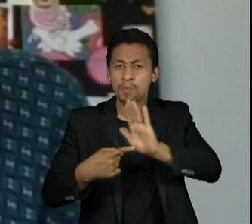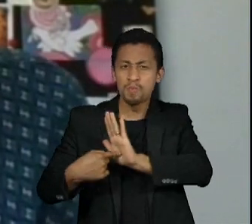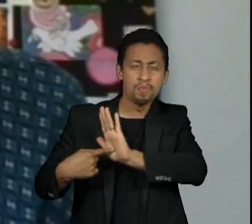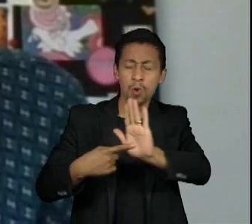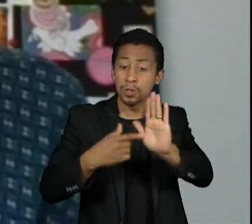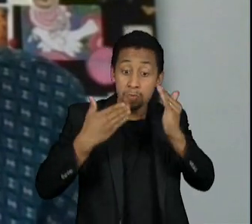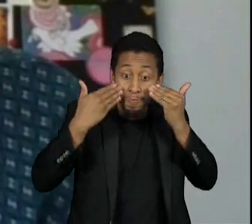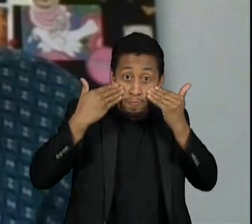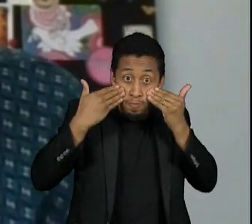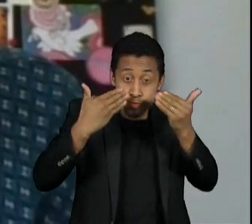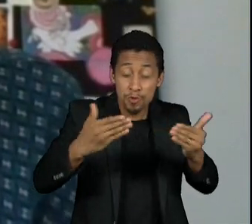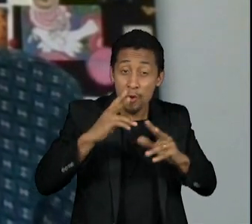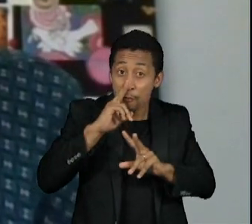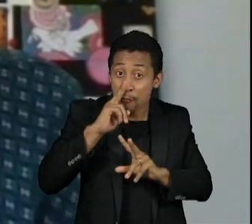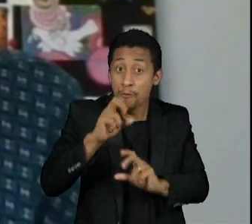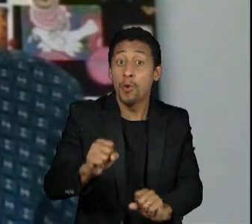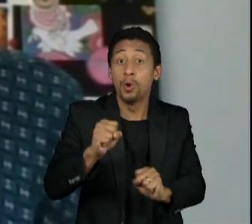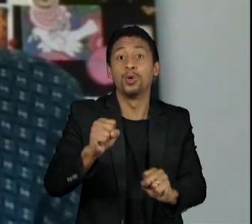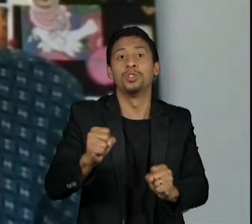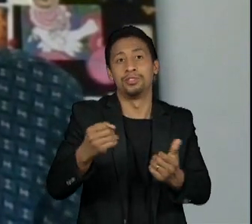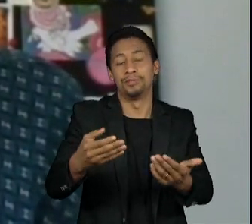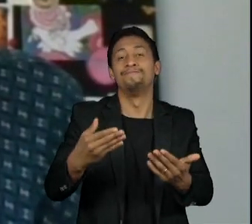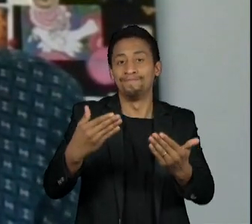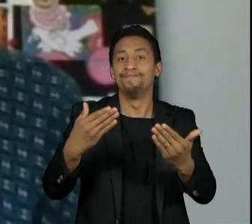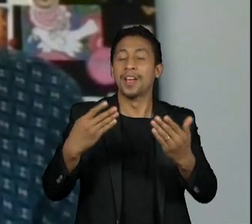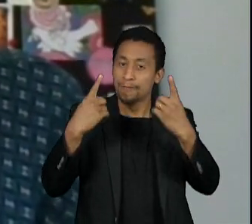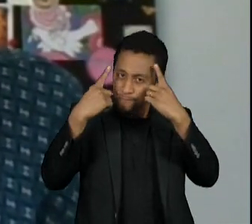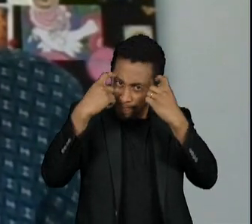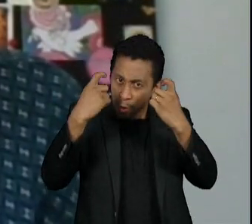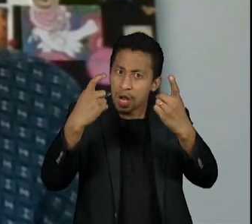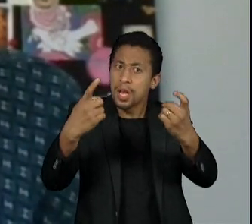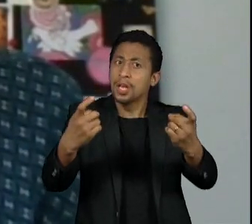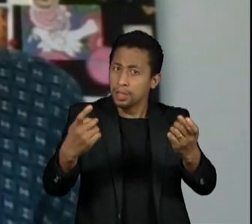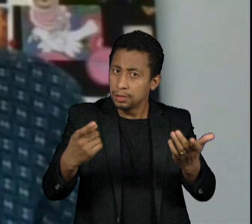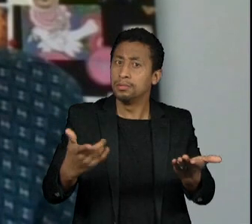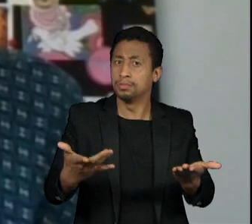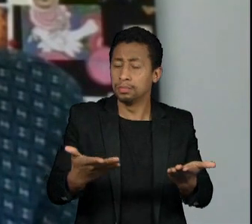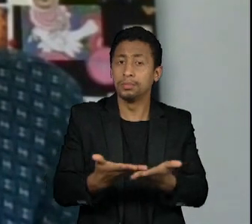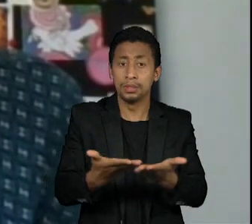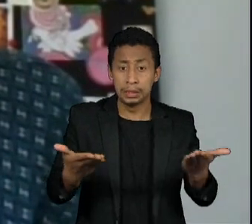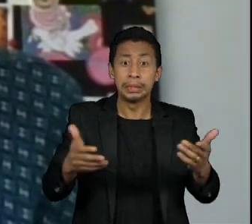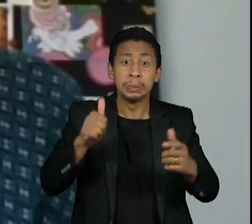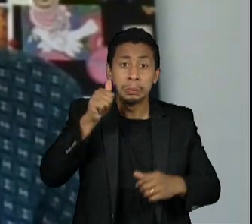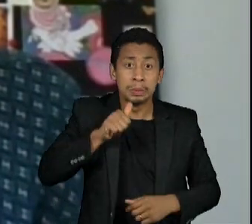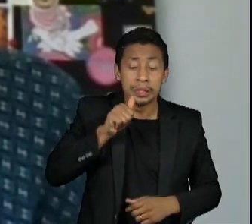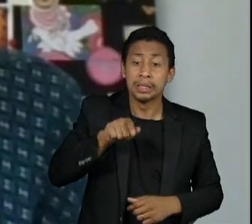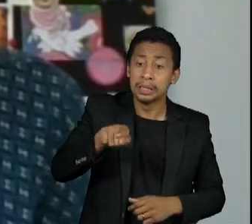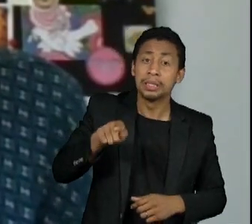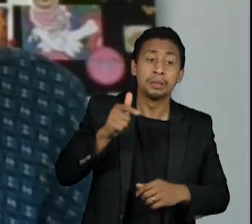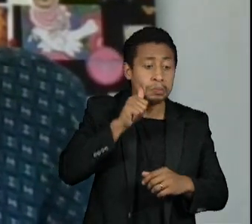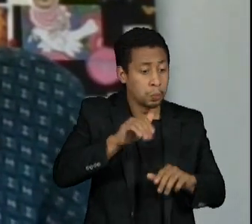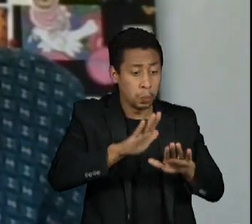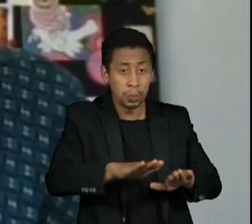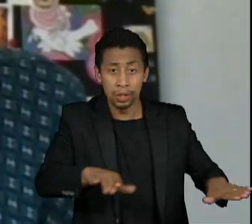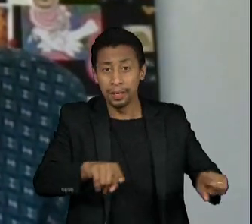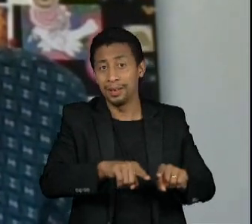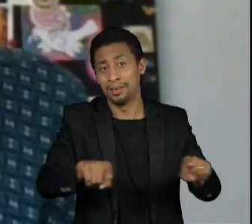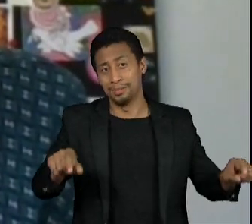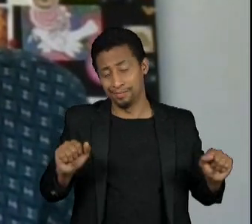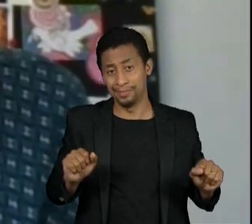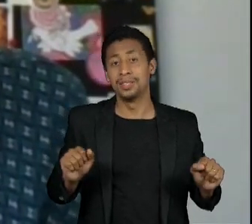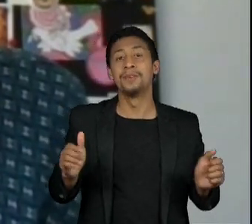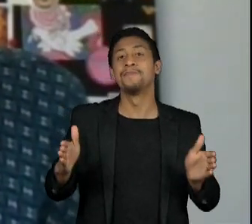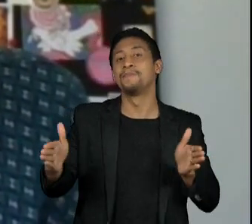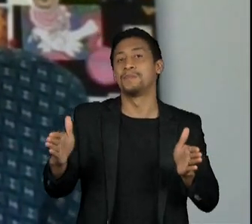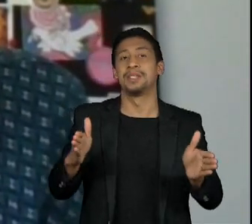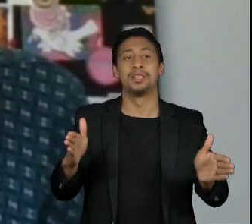A gente evidencia mais essa violência pela qual passam as meninas e as mulheres. Então, quando a gente tem uma